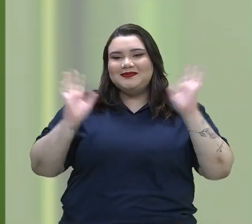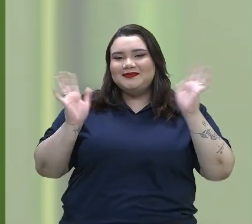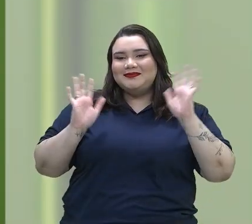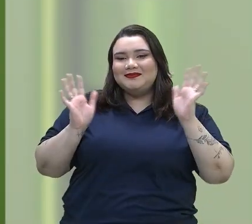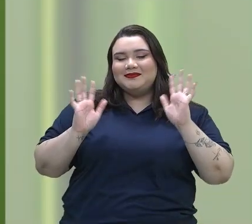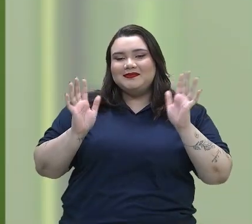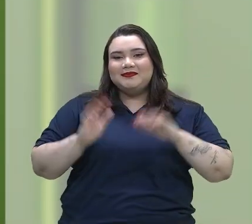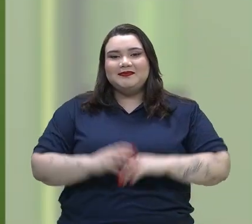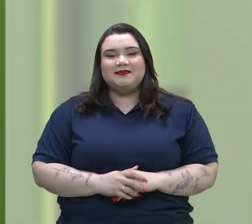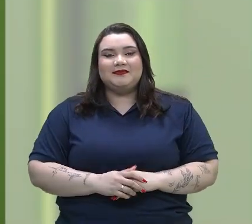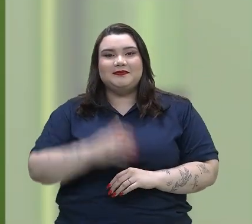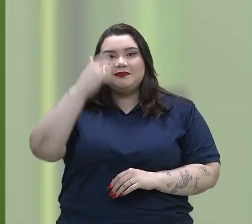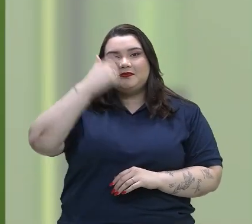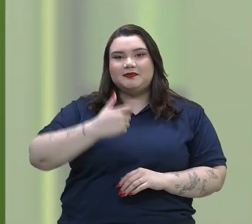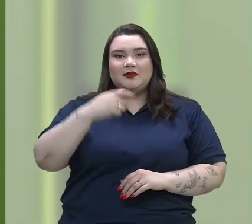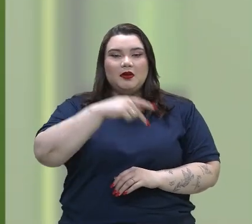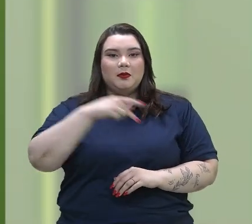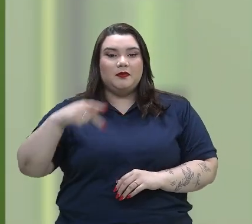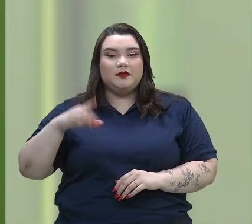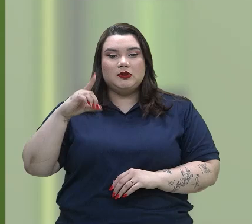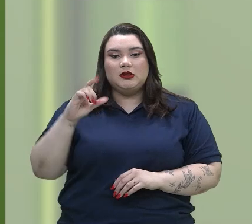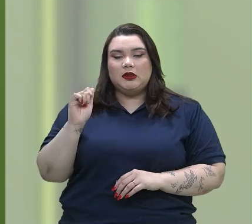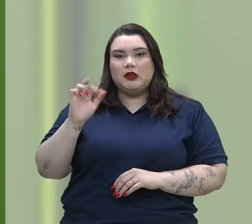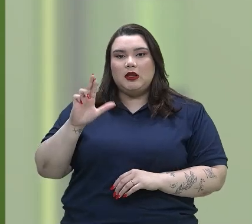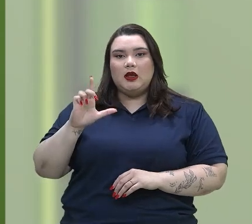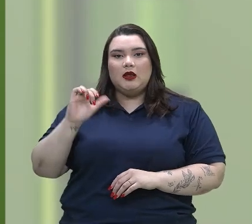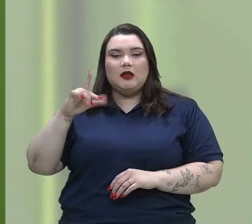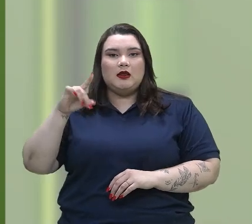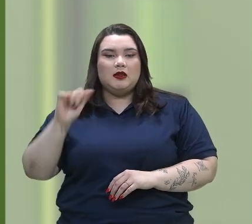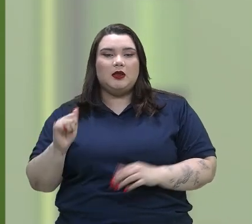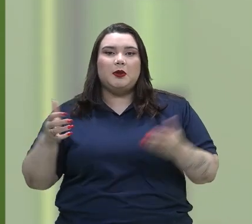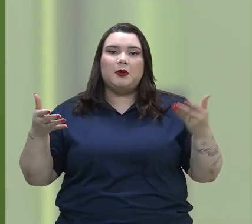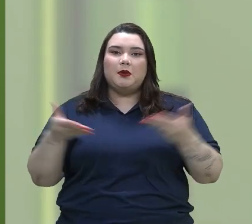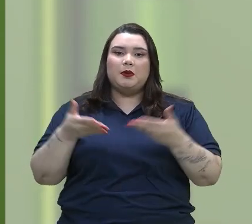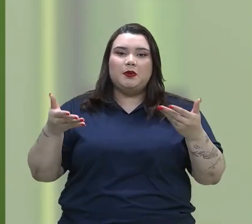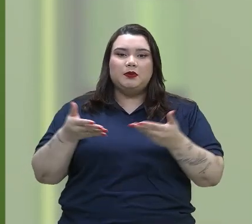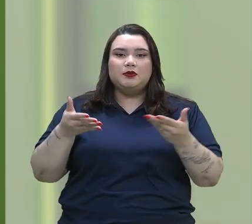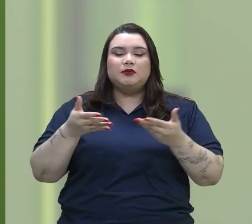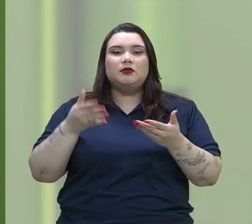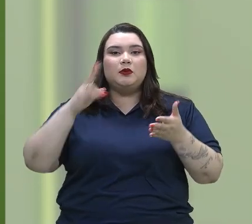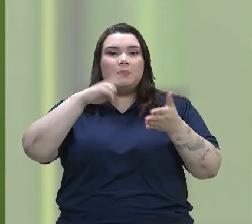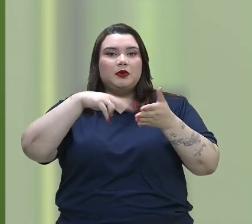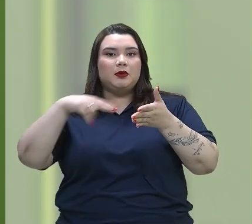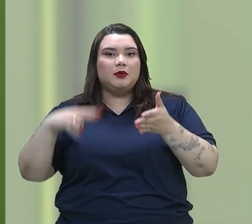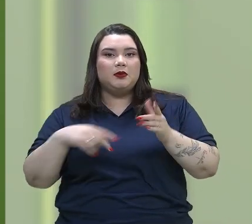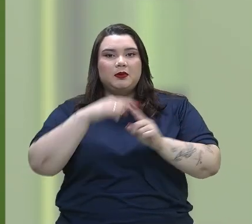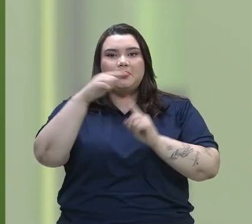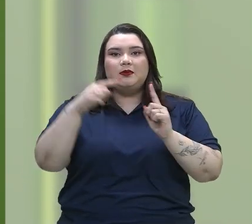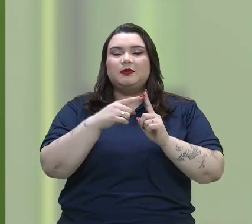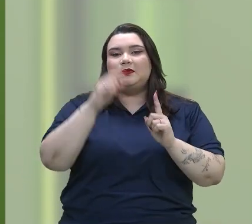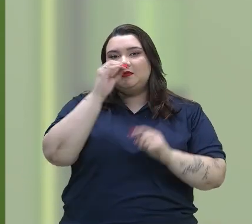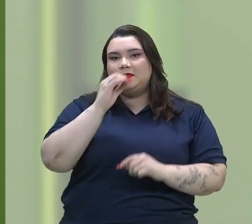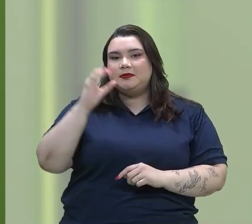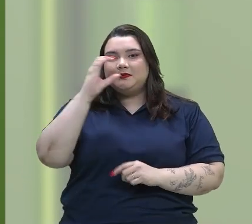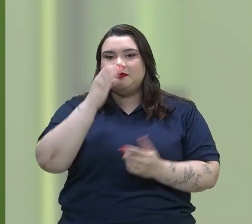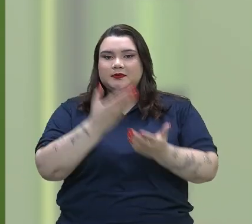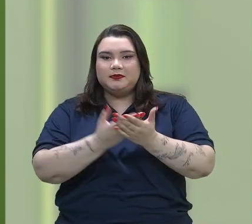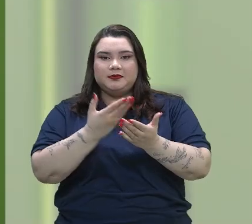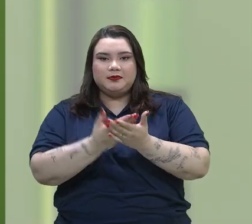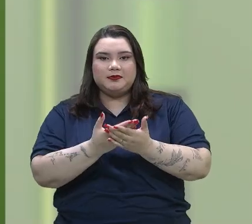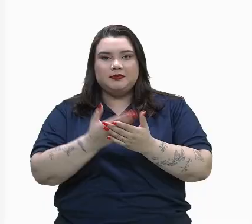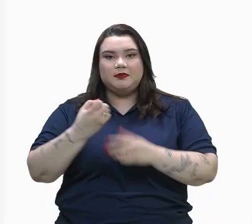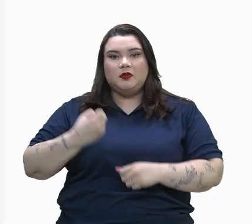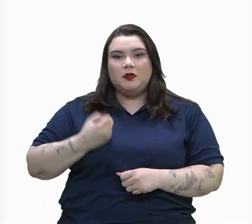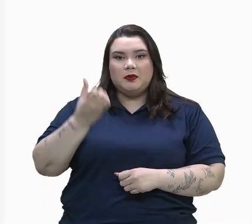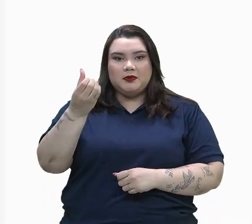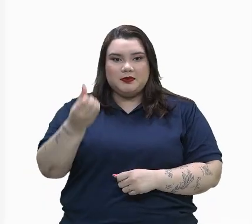Olá, eu sou a professora Darlinda Monteiro e agora eu vou ler o nosso objeto de conhecimento da aula